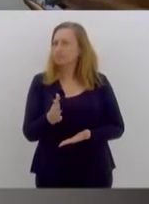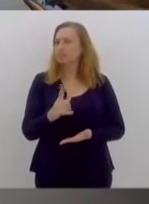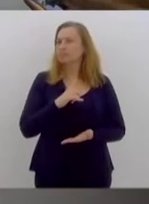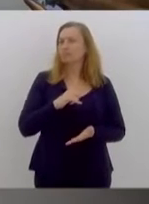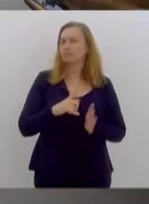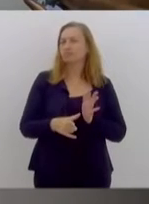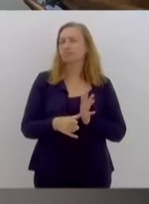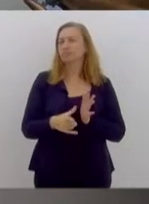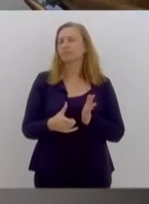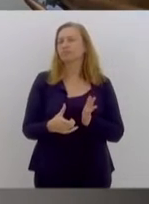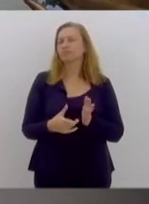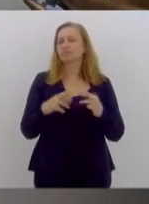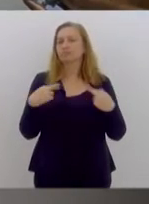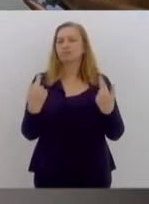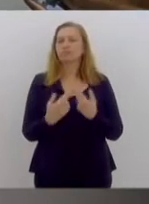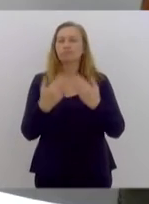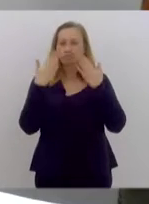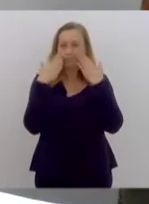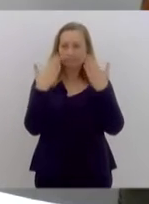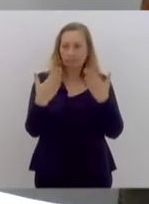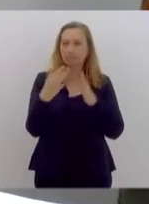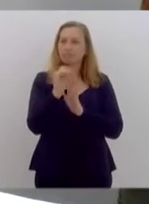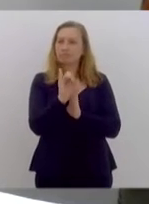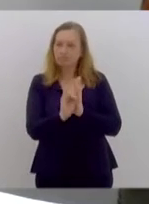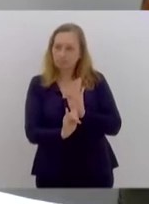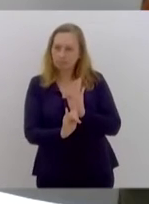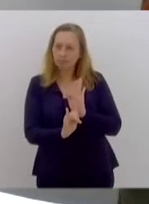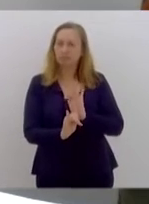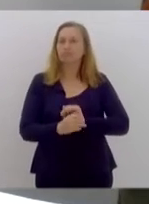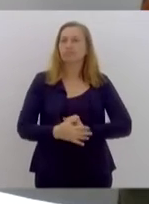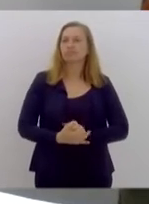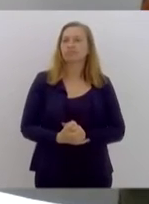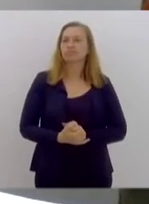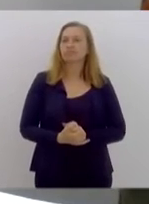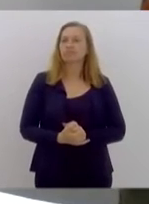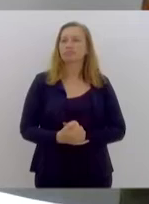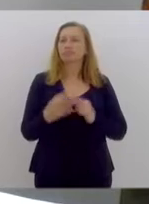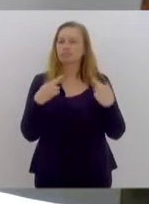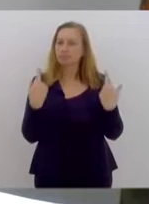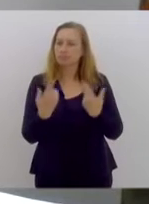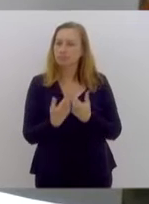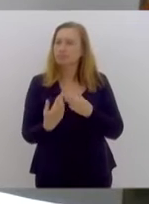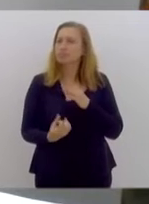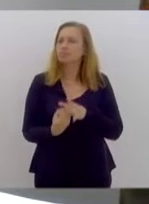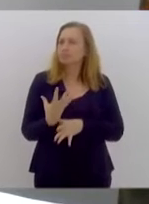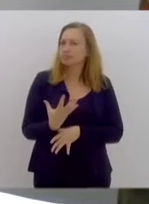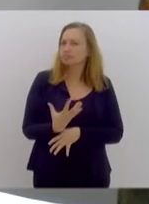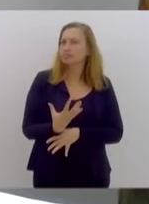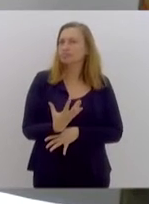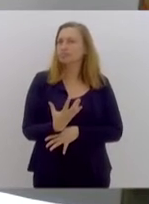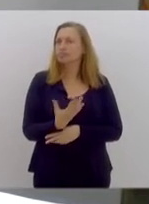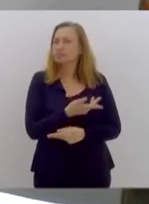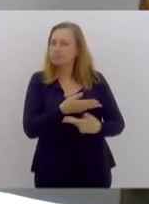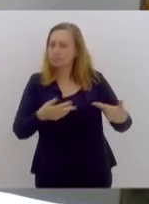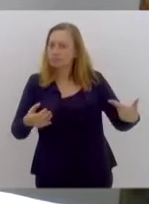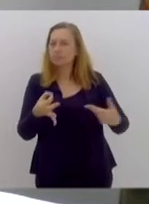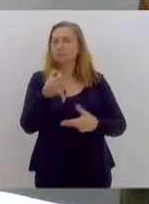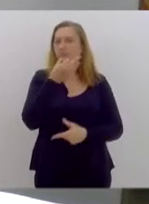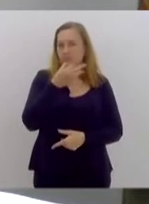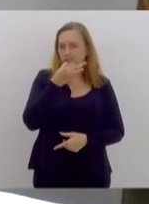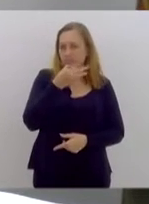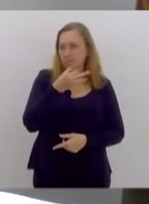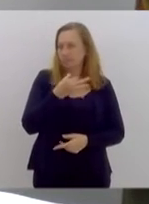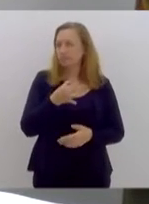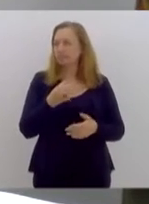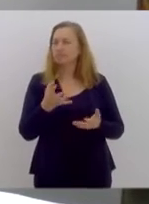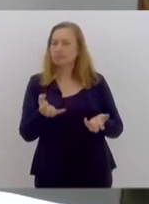em que nós apresentamos o relatório né esta sessão produziu ainda várias sugestões né